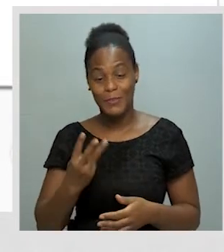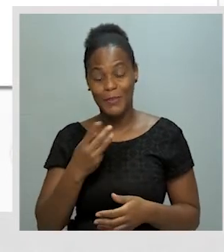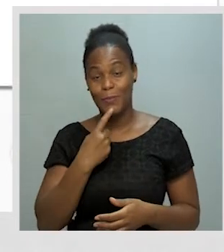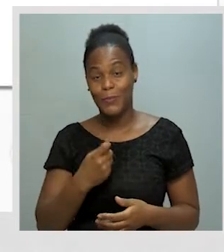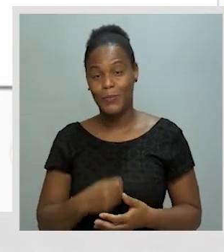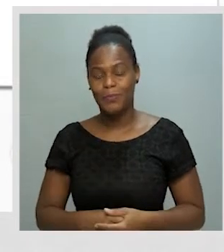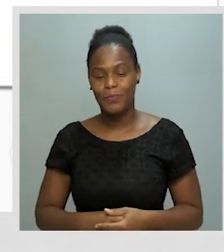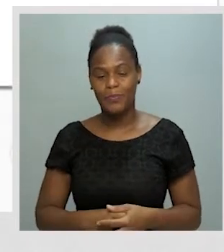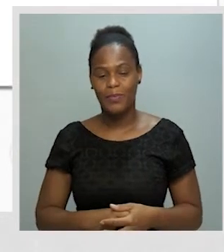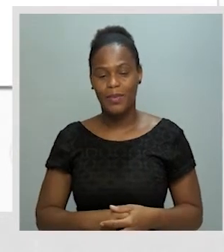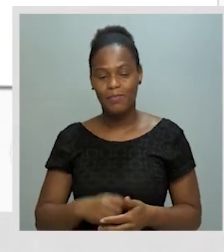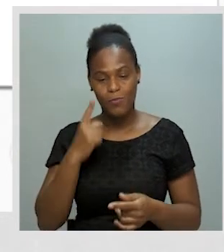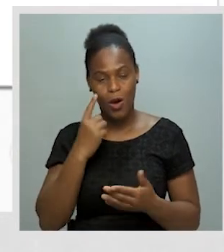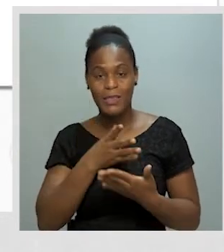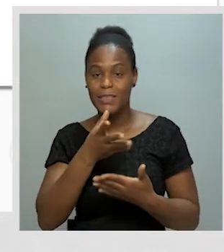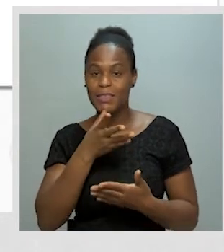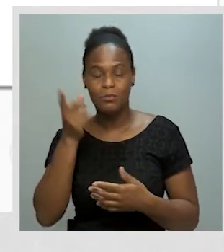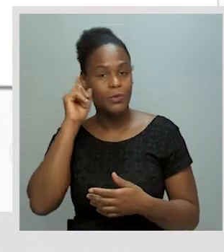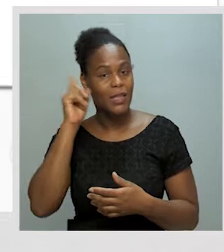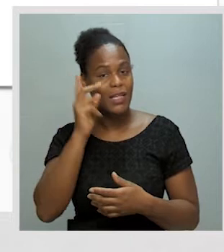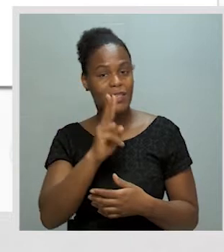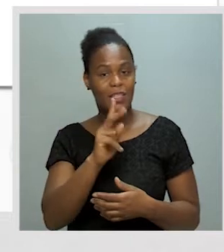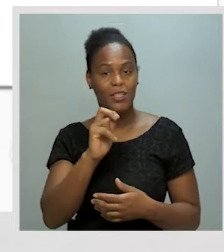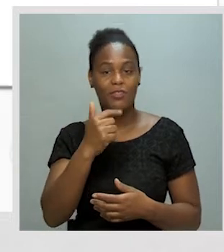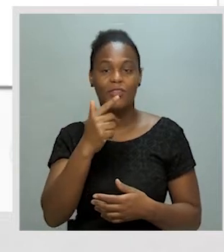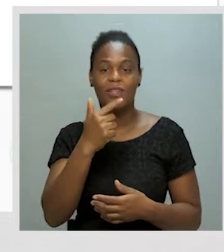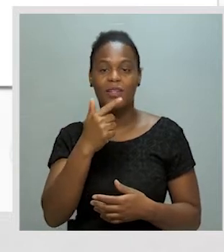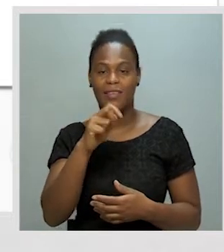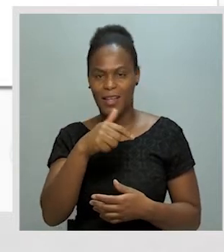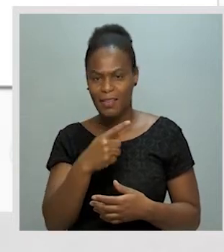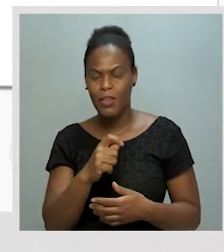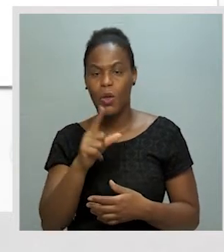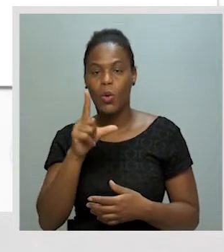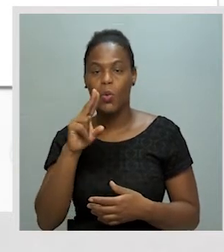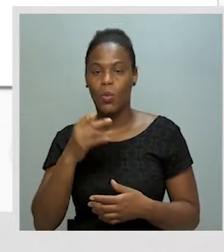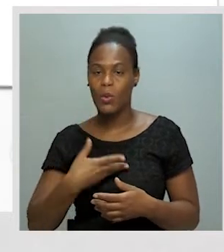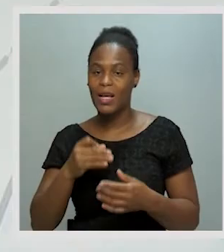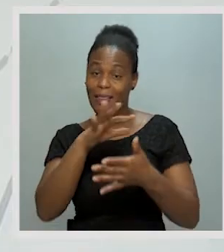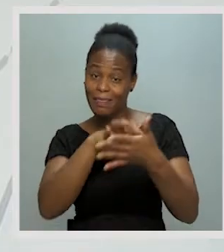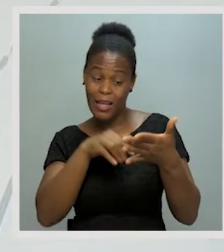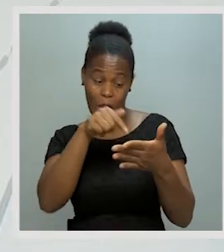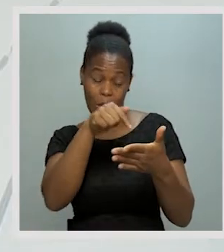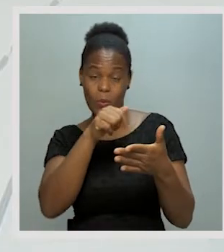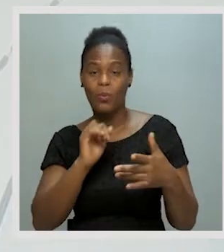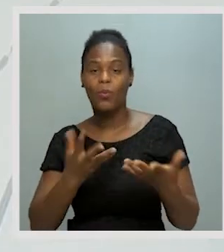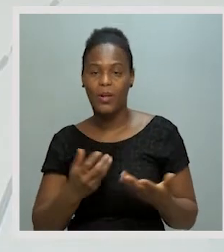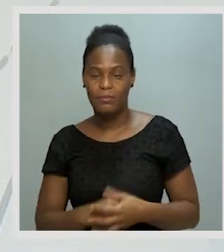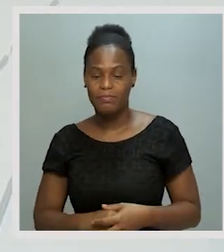a terceira. Menciona as importâncias da vertente lúdica presentes no texto.